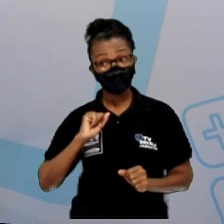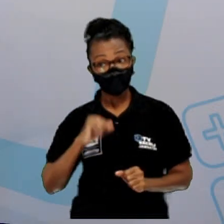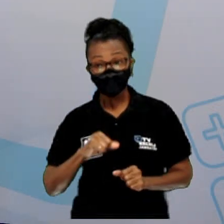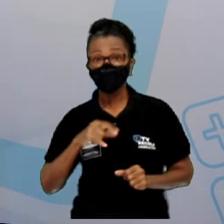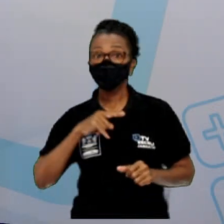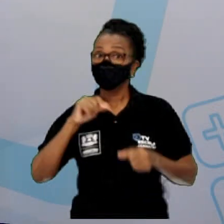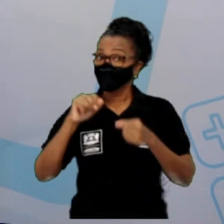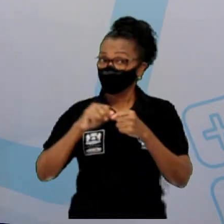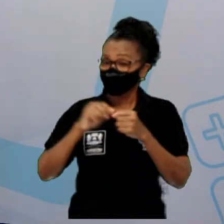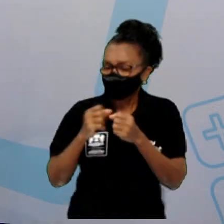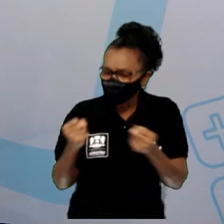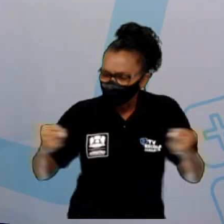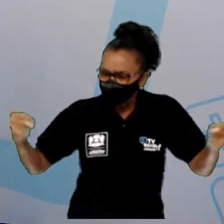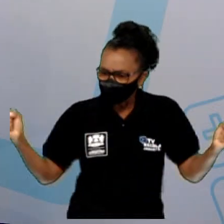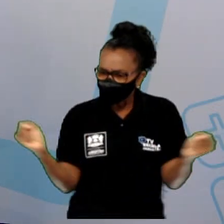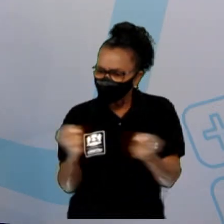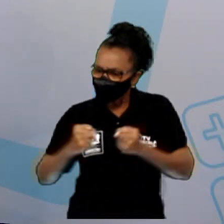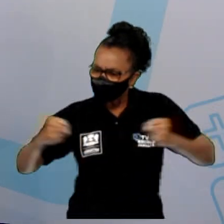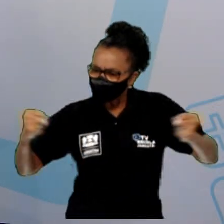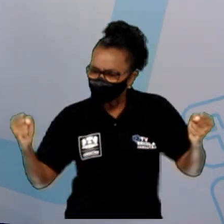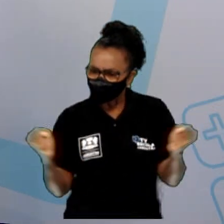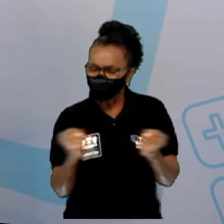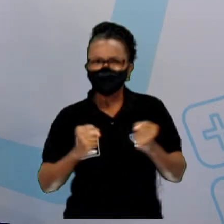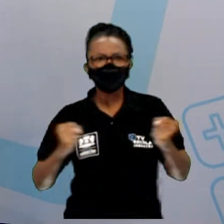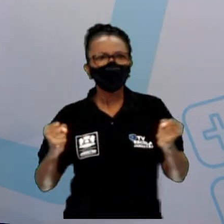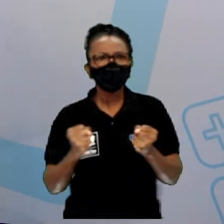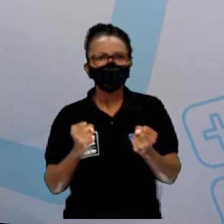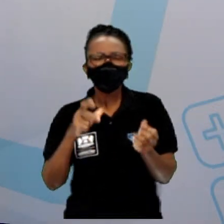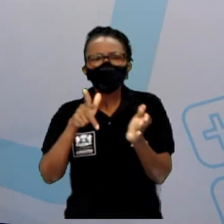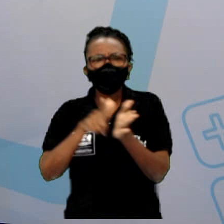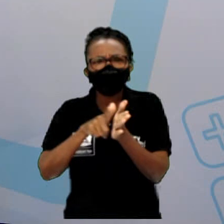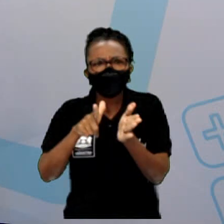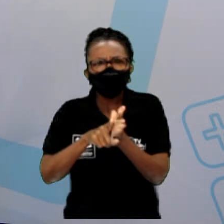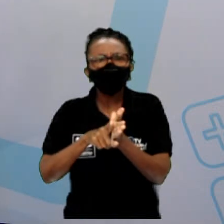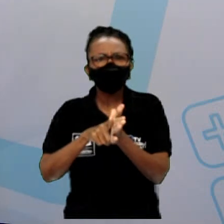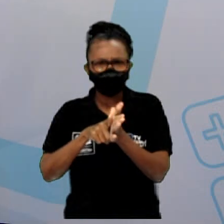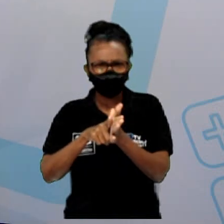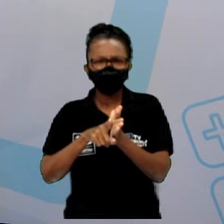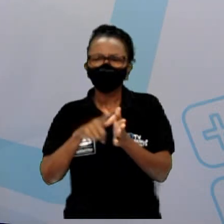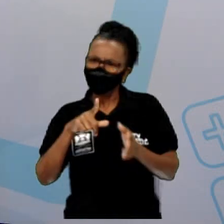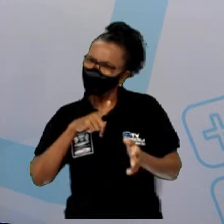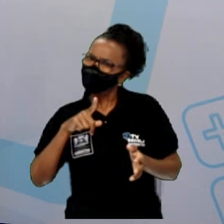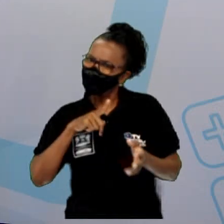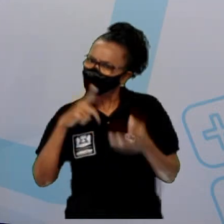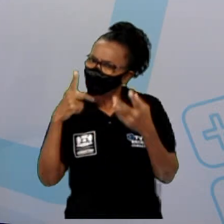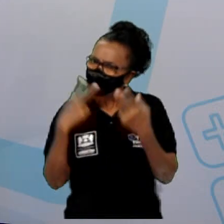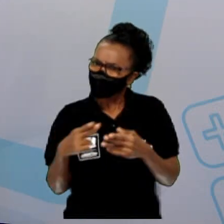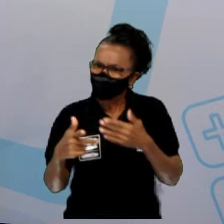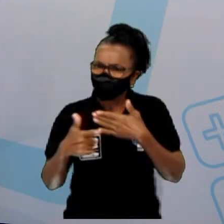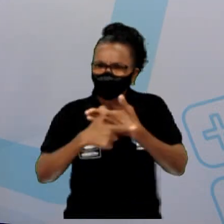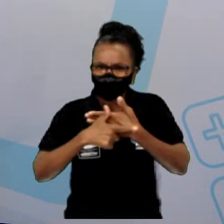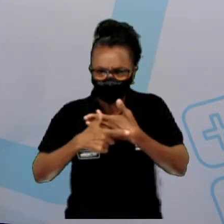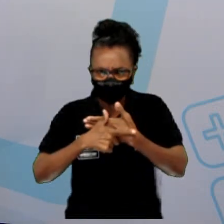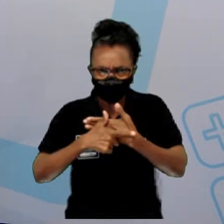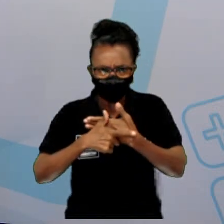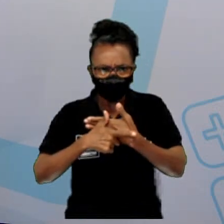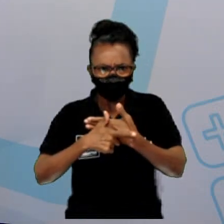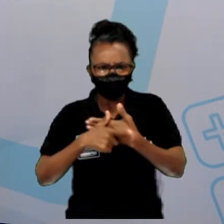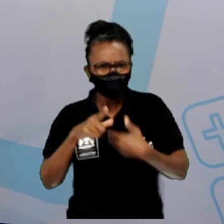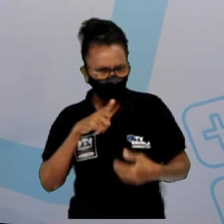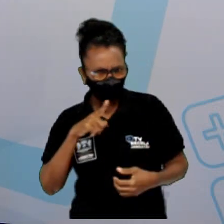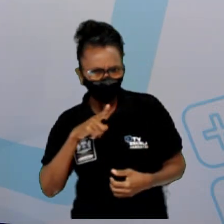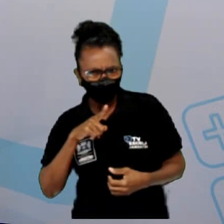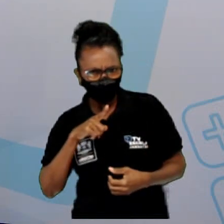essa sanfona, certo? De papel, ela teria a mesma função que ela tem aqui, que